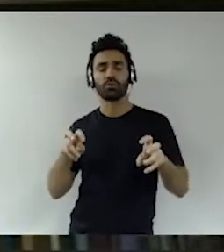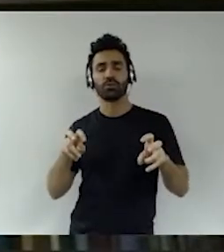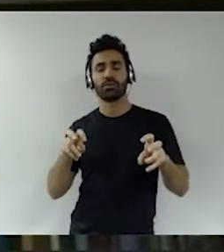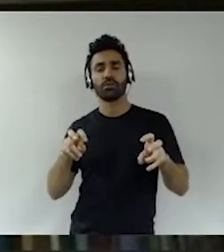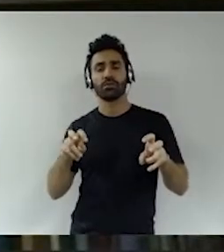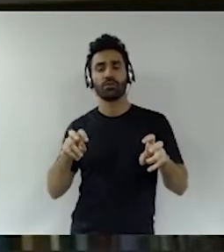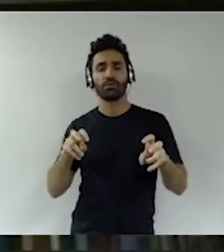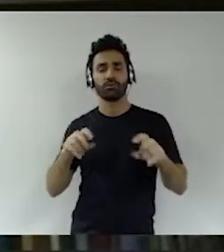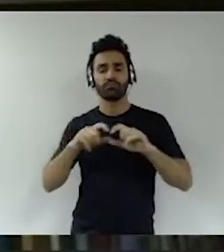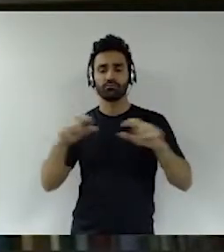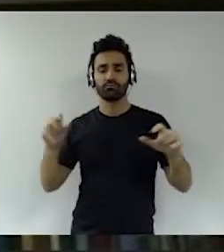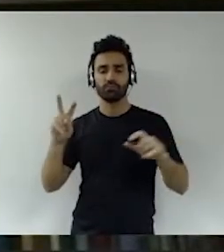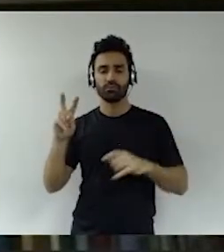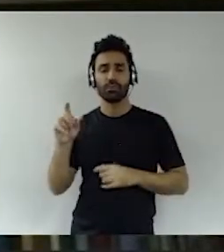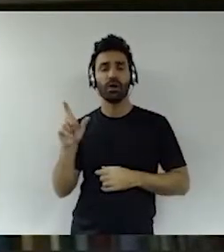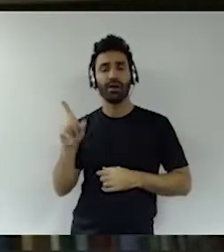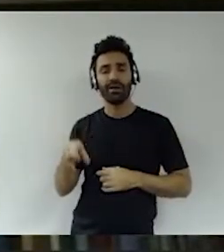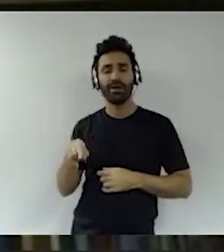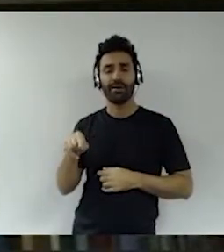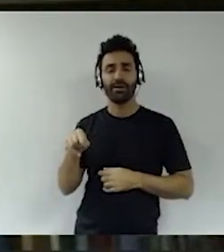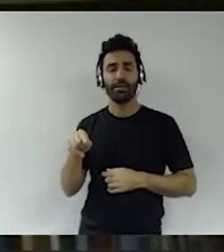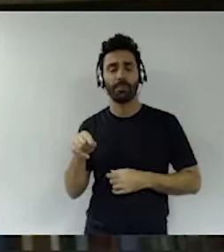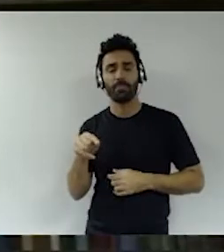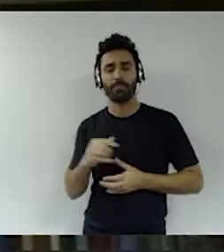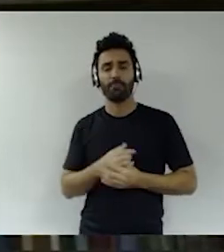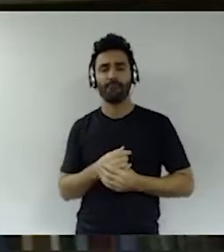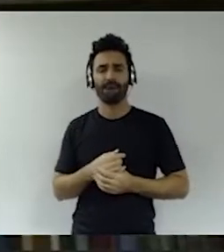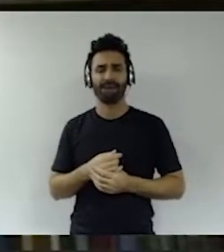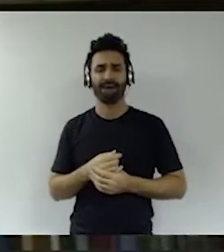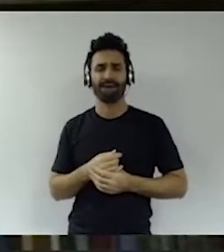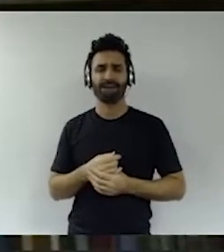que foi uma injeção de